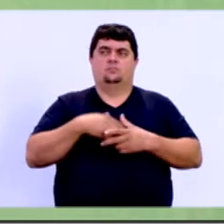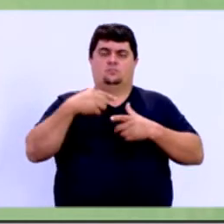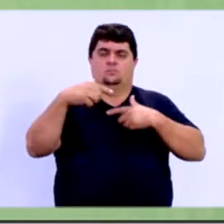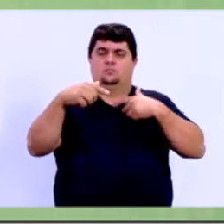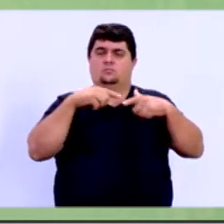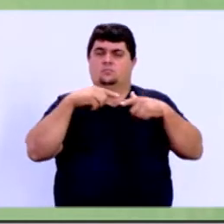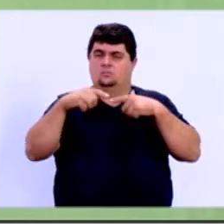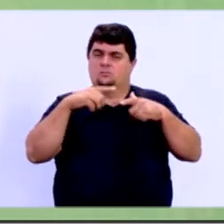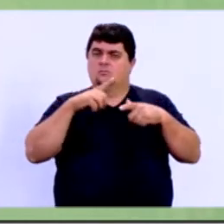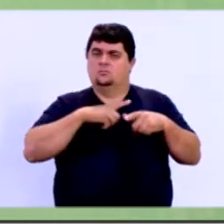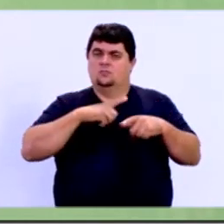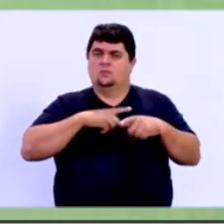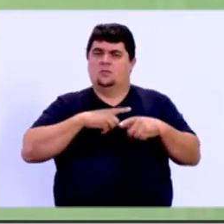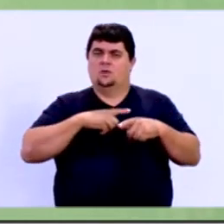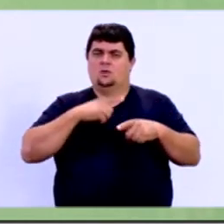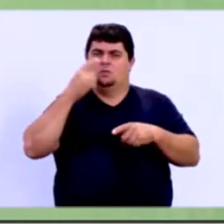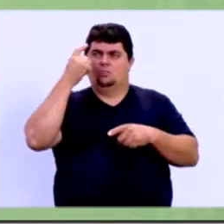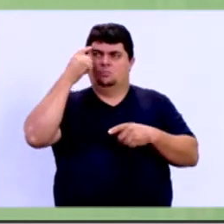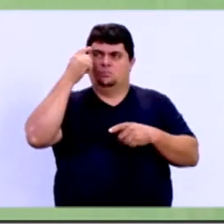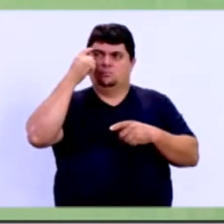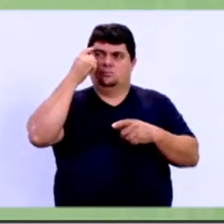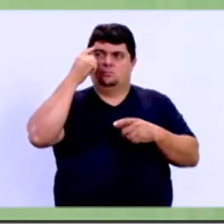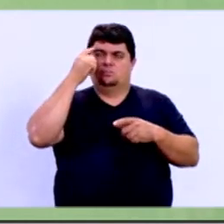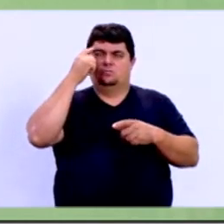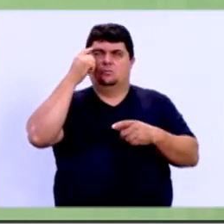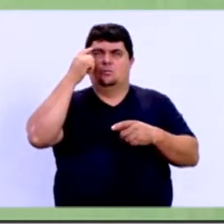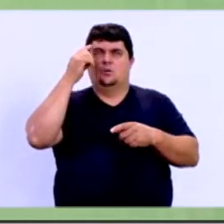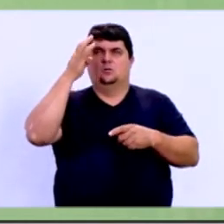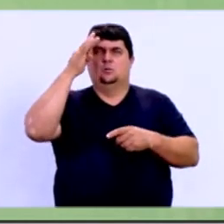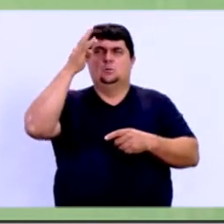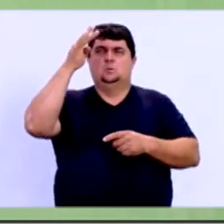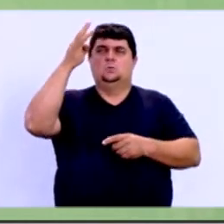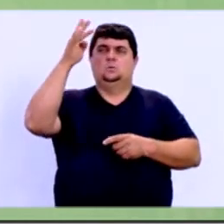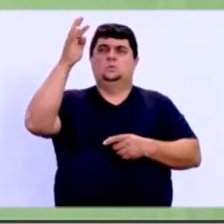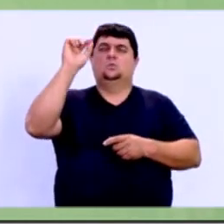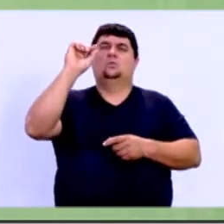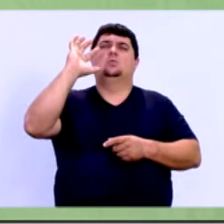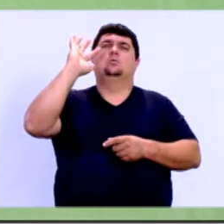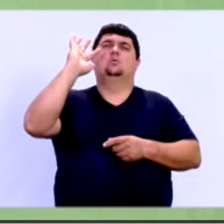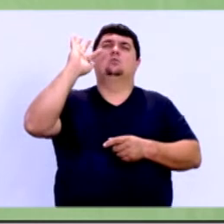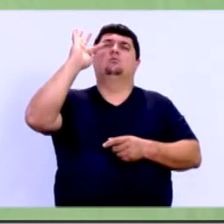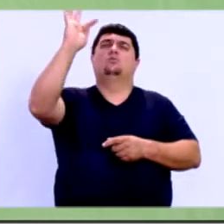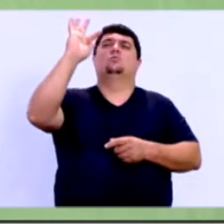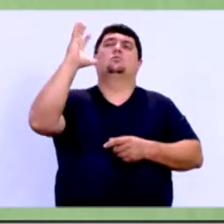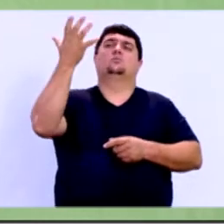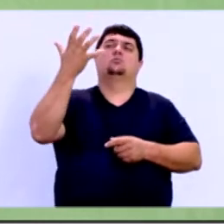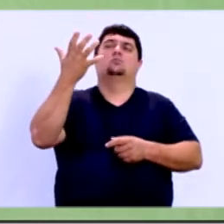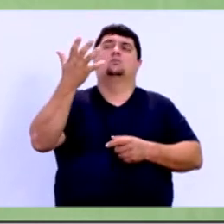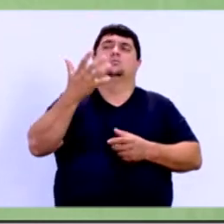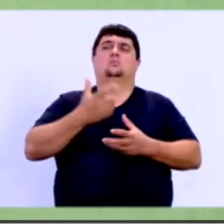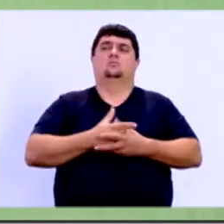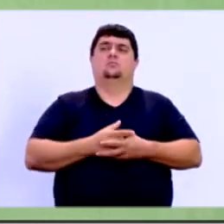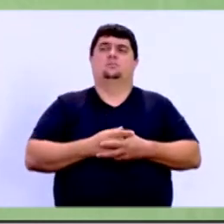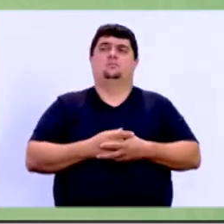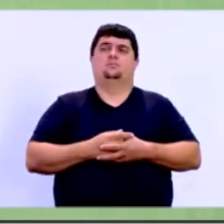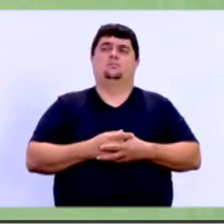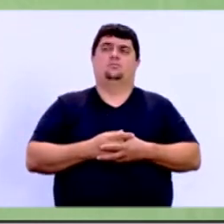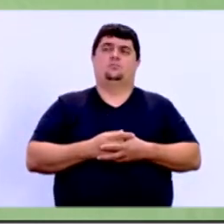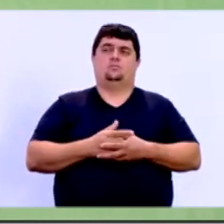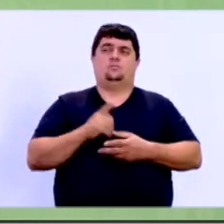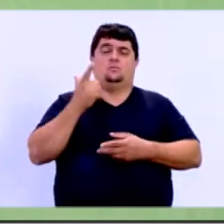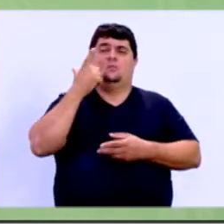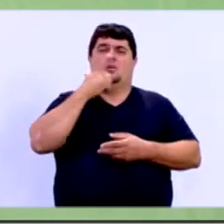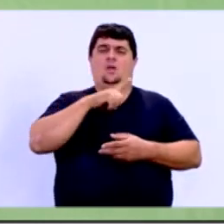trabalham com uma visão de cenários, né? Esses cenários futuros, né? E esses cenários futuros